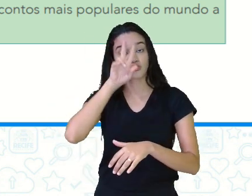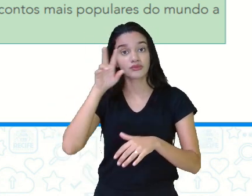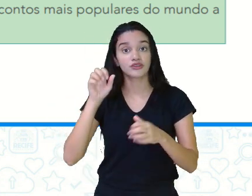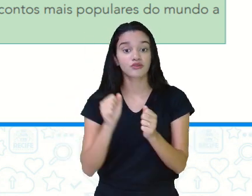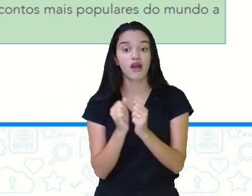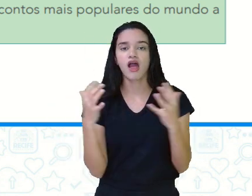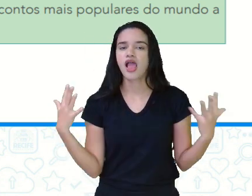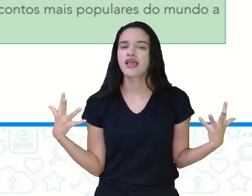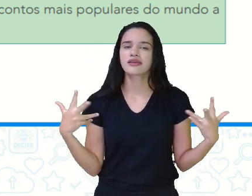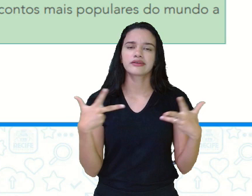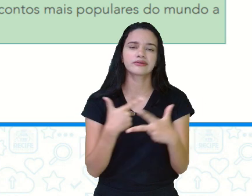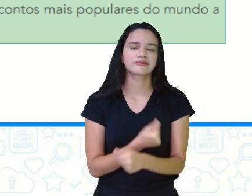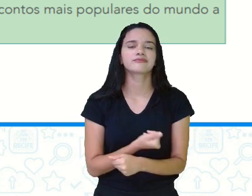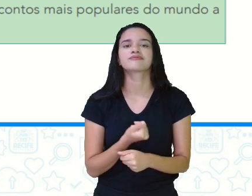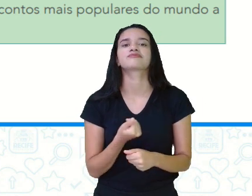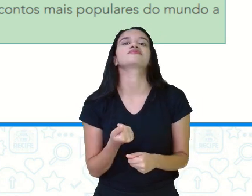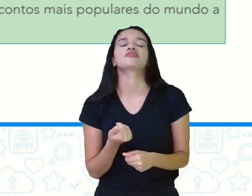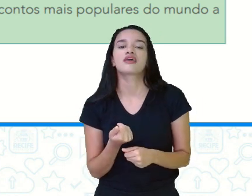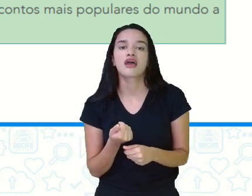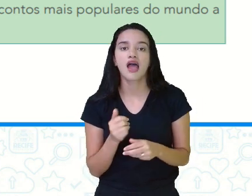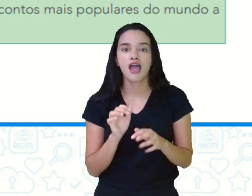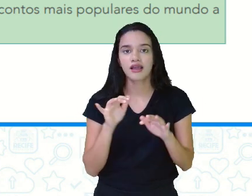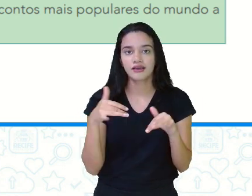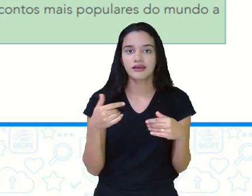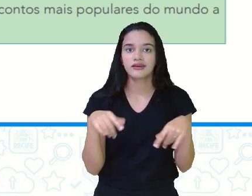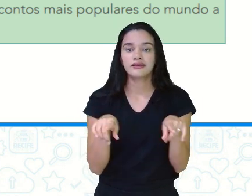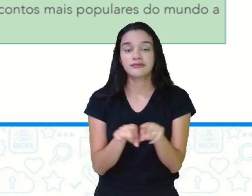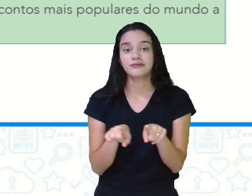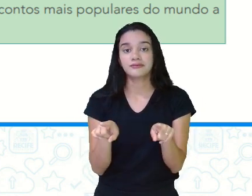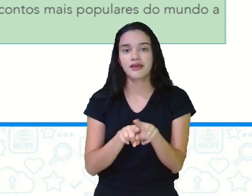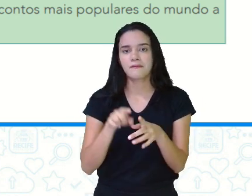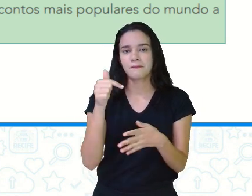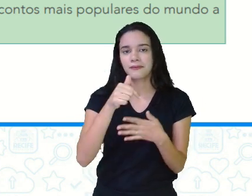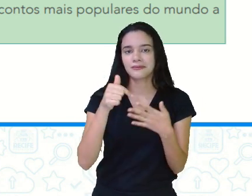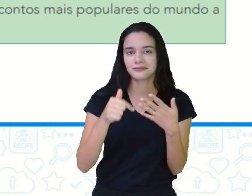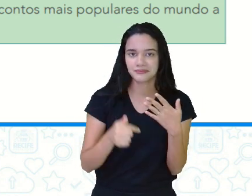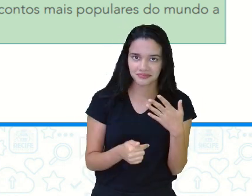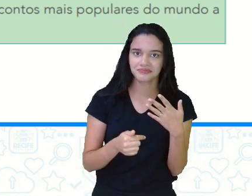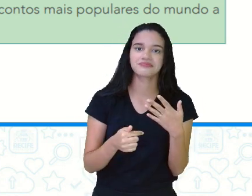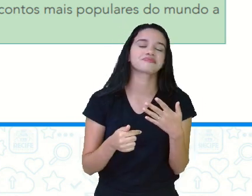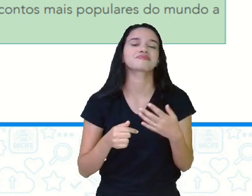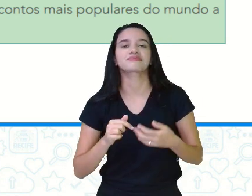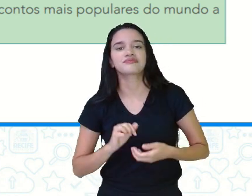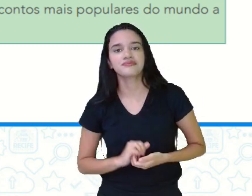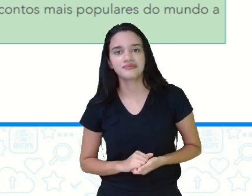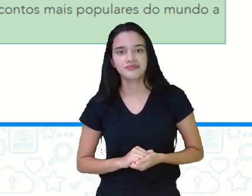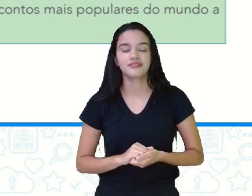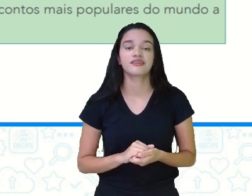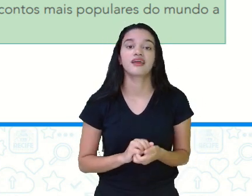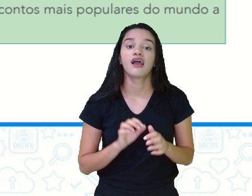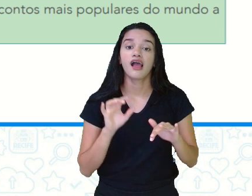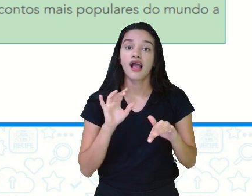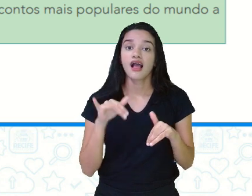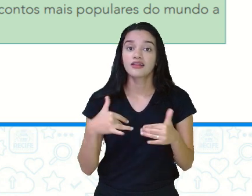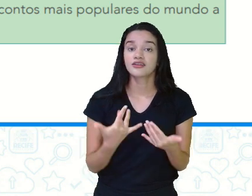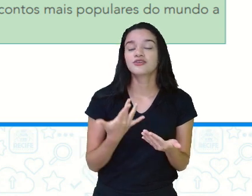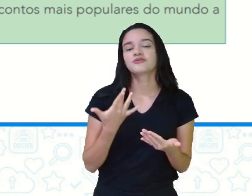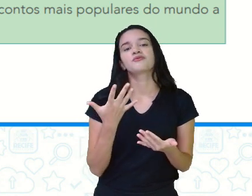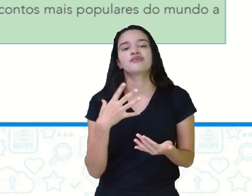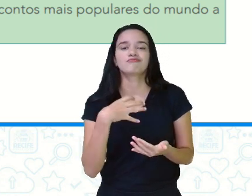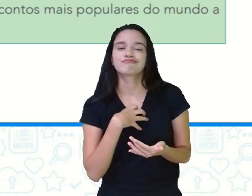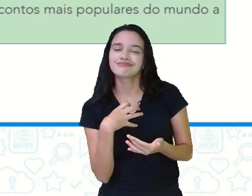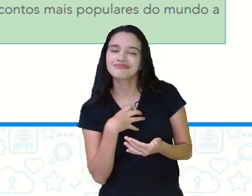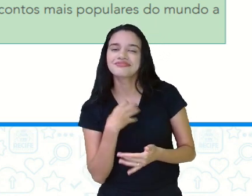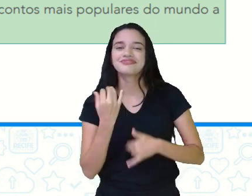por Sacinderela, Pererenzel e Bela Sacisa Adormecida. De forma divertida